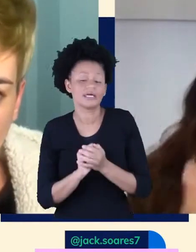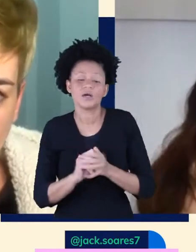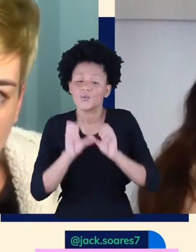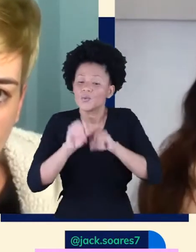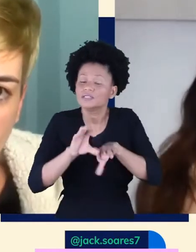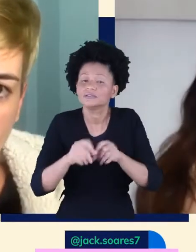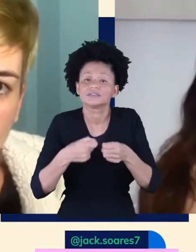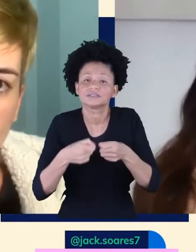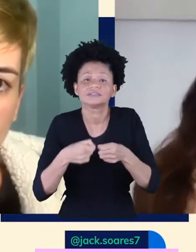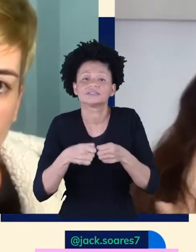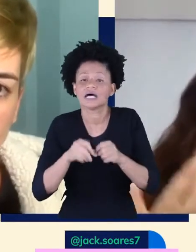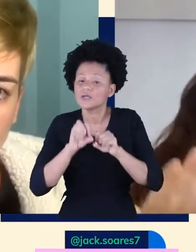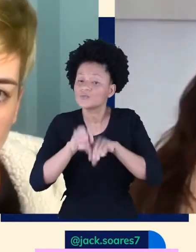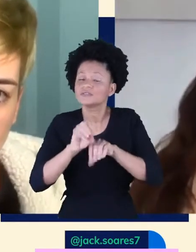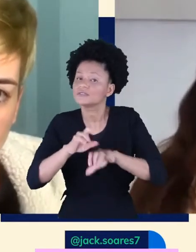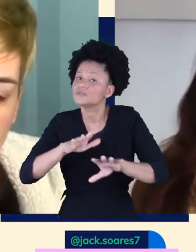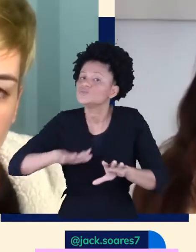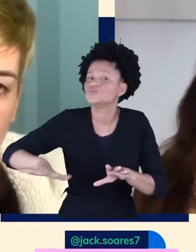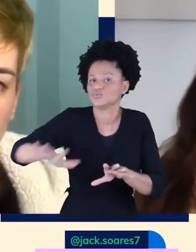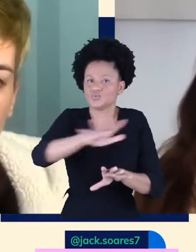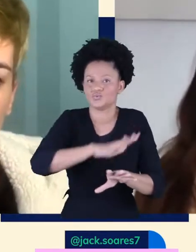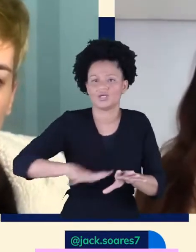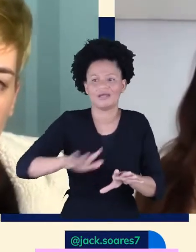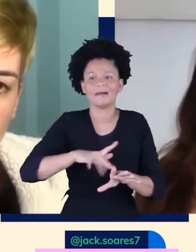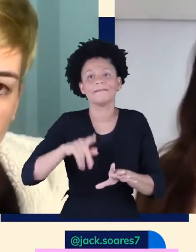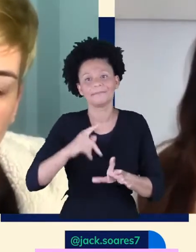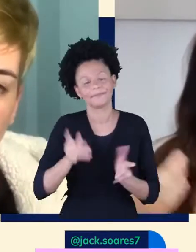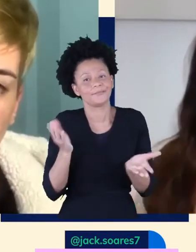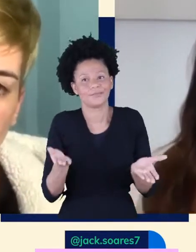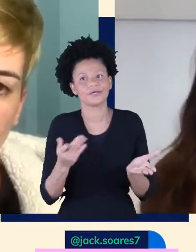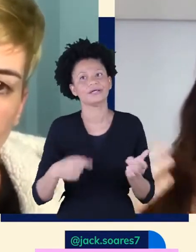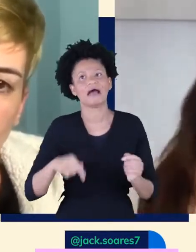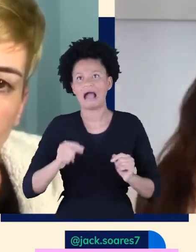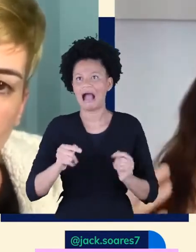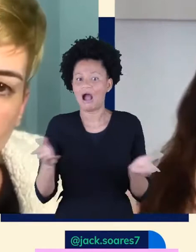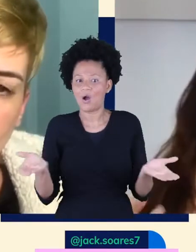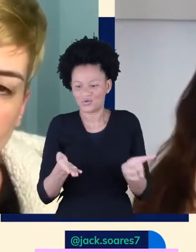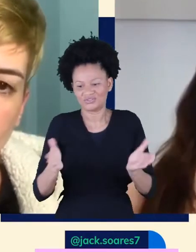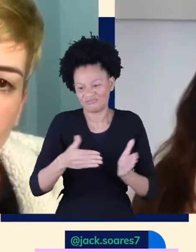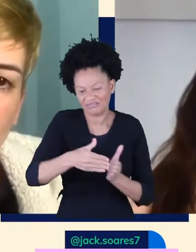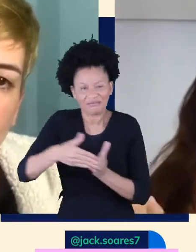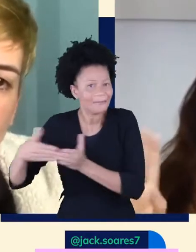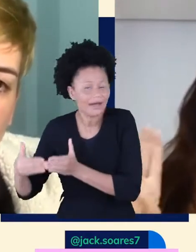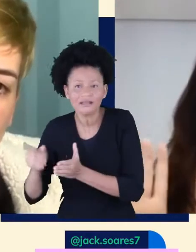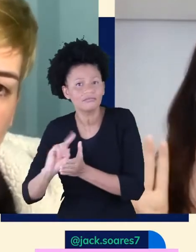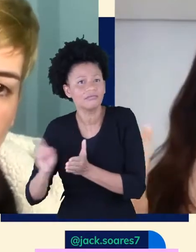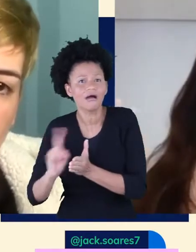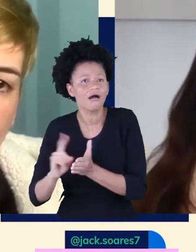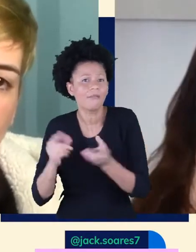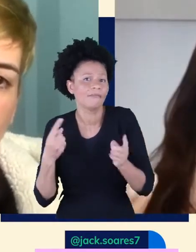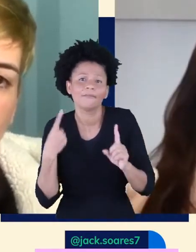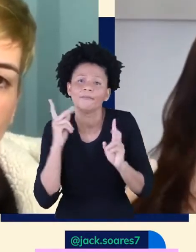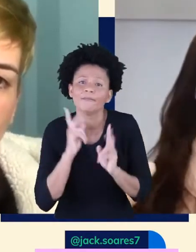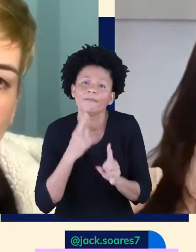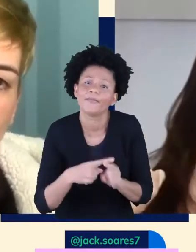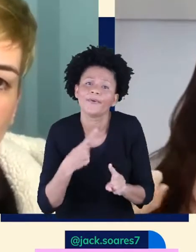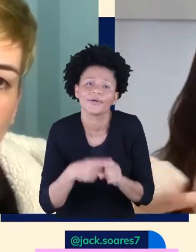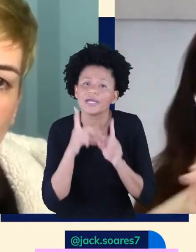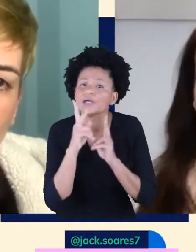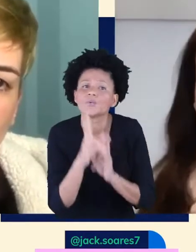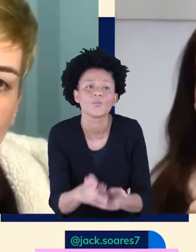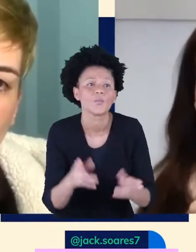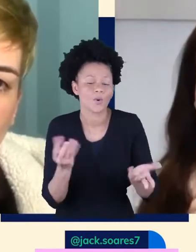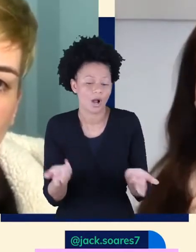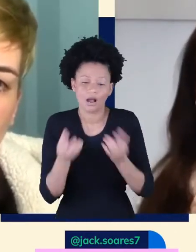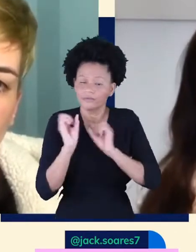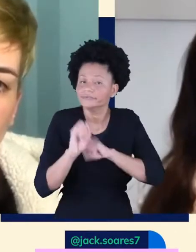educação global. Não deveria ser um assunto à parte, porque a gente também não pensa em outras orientações, a gente não fica perguntando quando começar